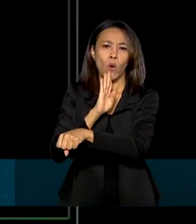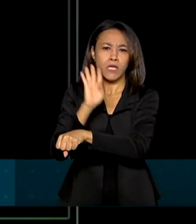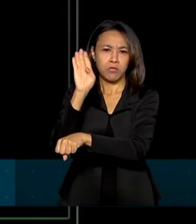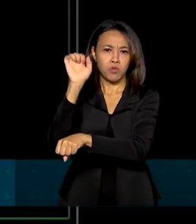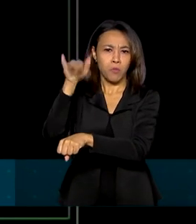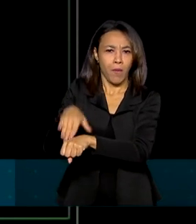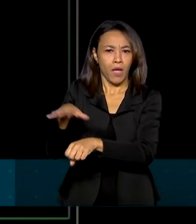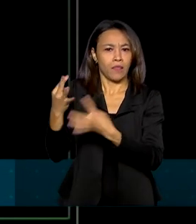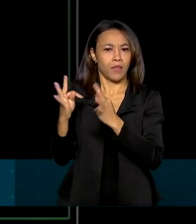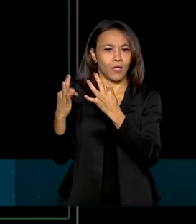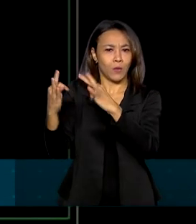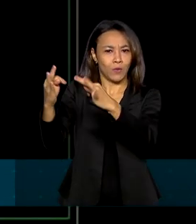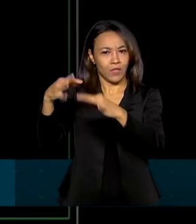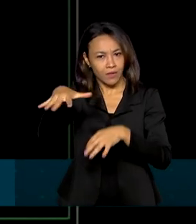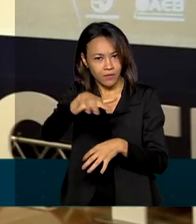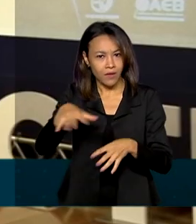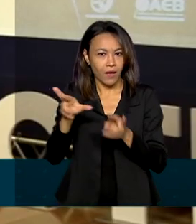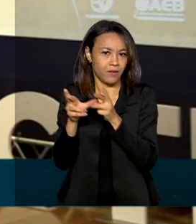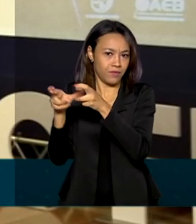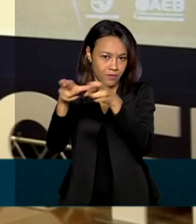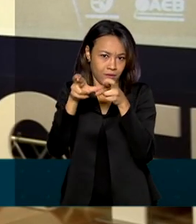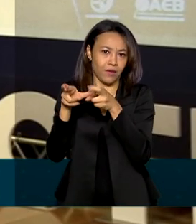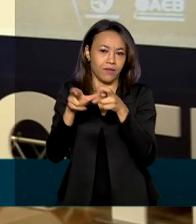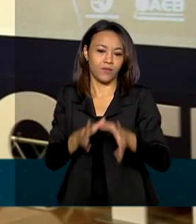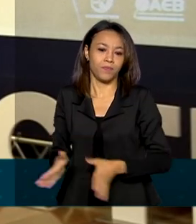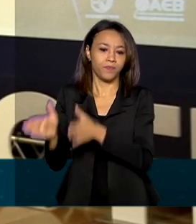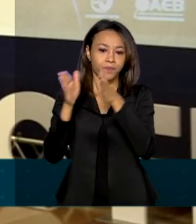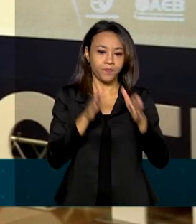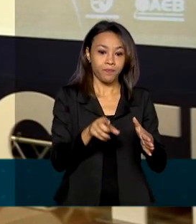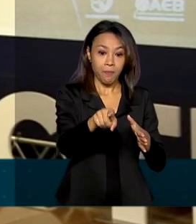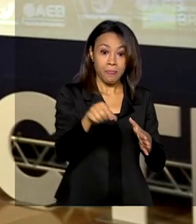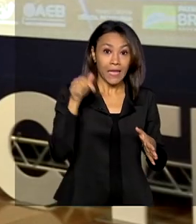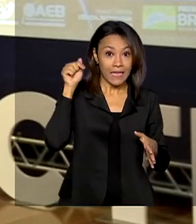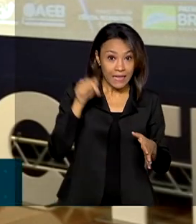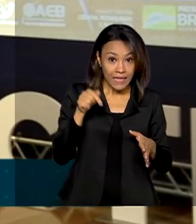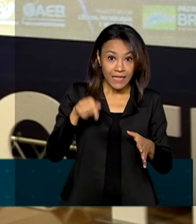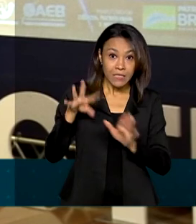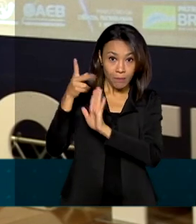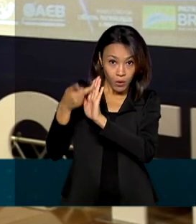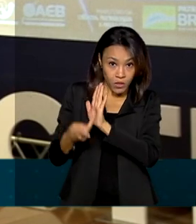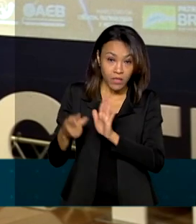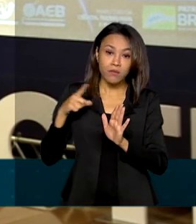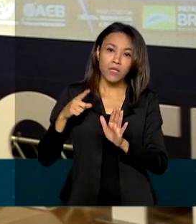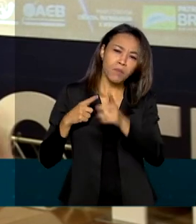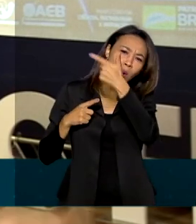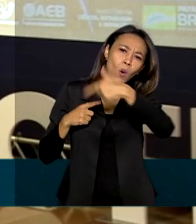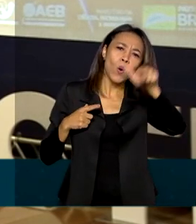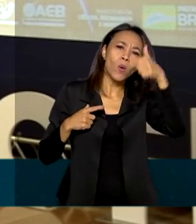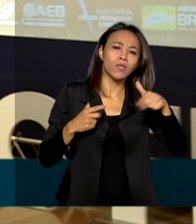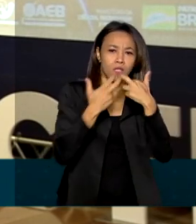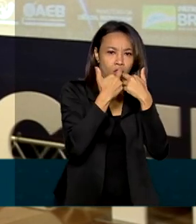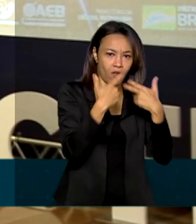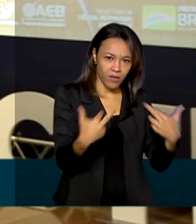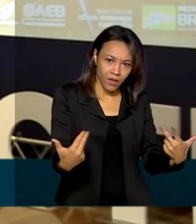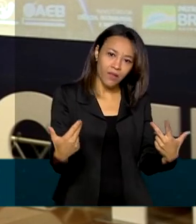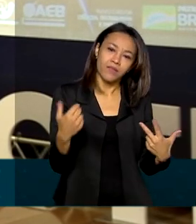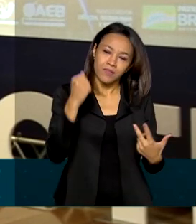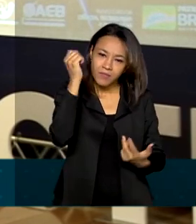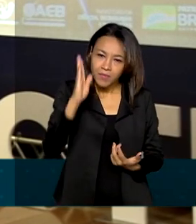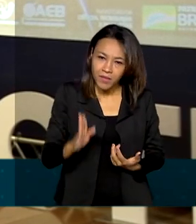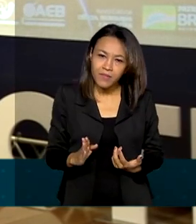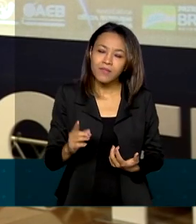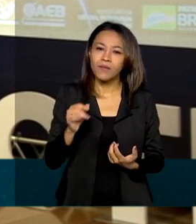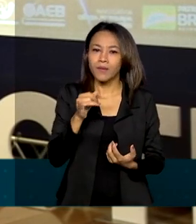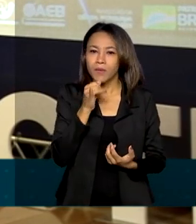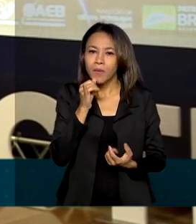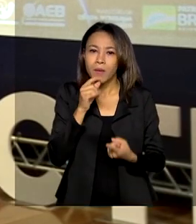desenvolvimento de satélites. E nesse projeto nós temos vários subsistemas inovadores, inéditos para o Brasil, como